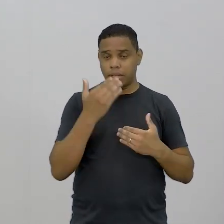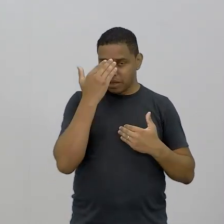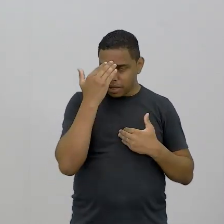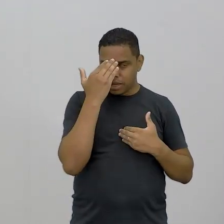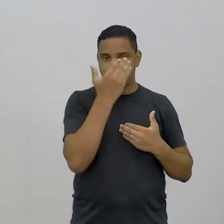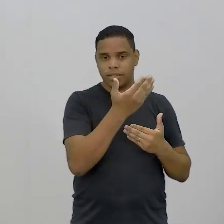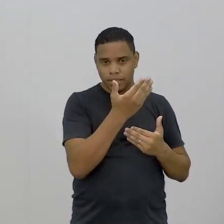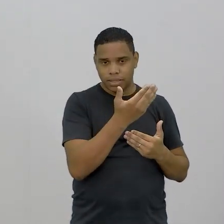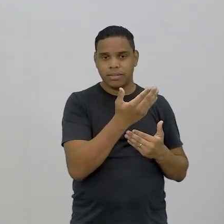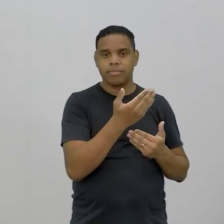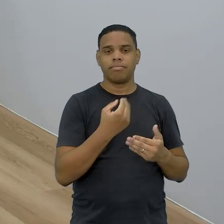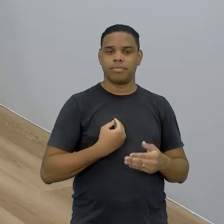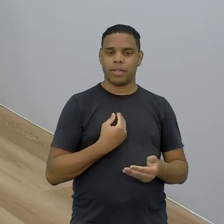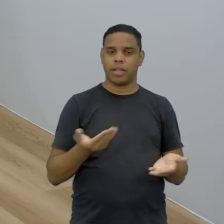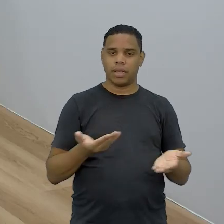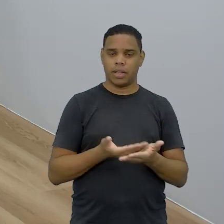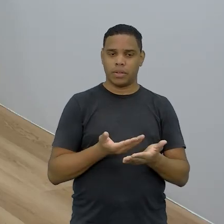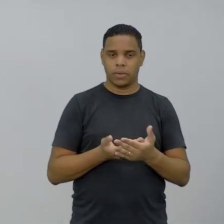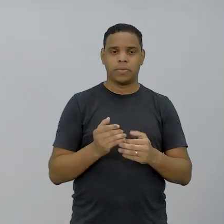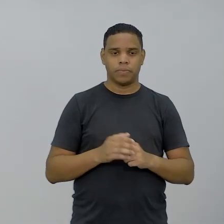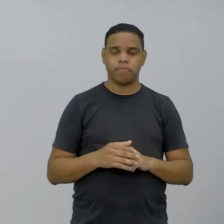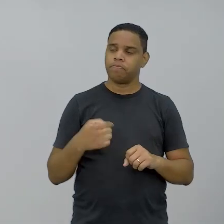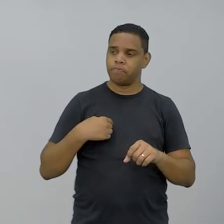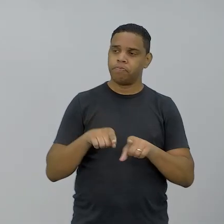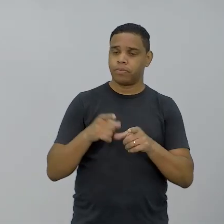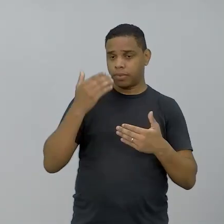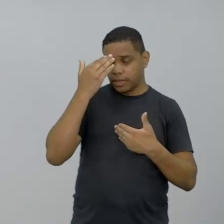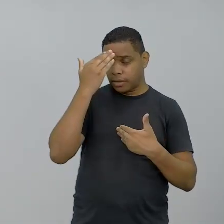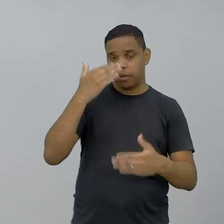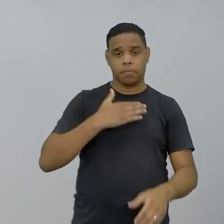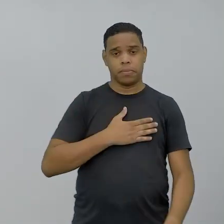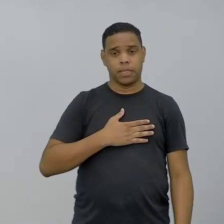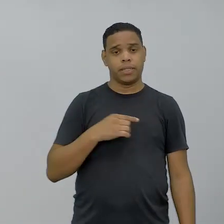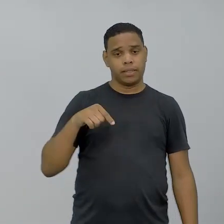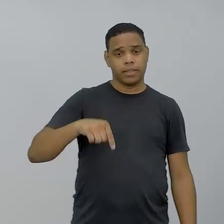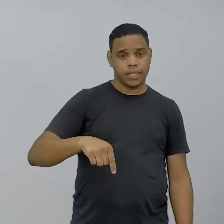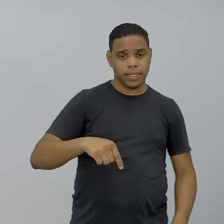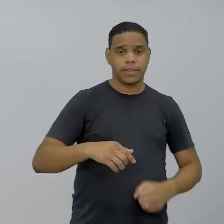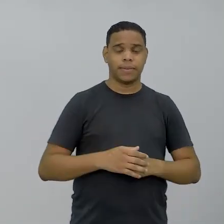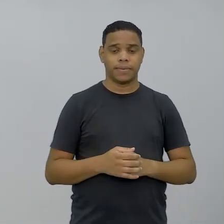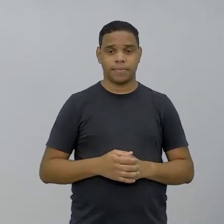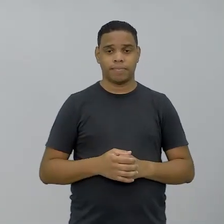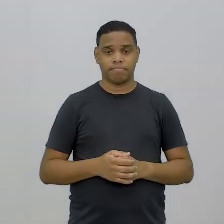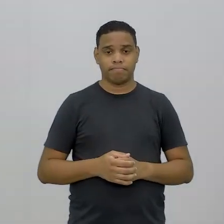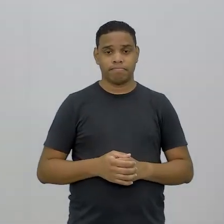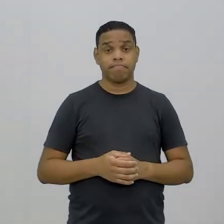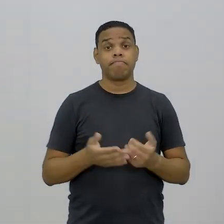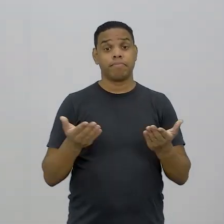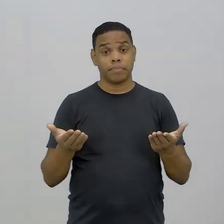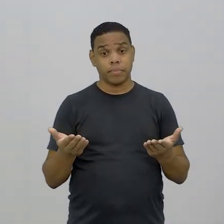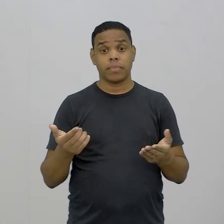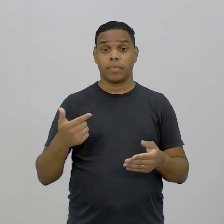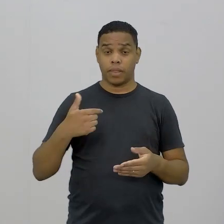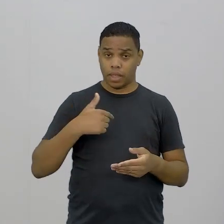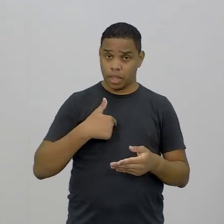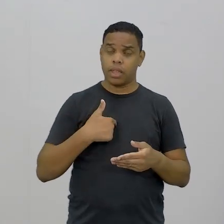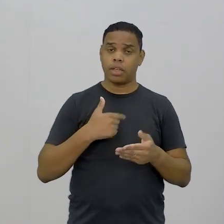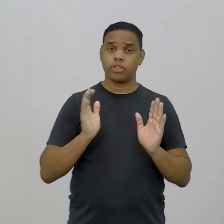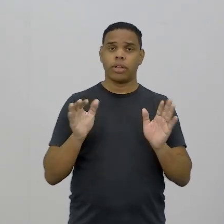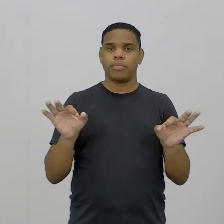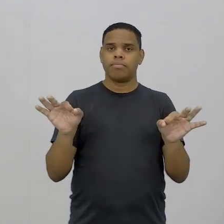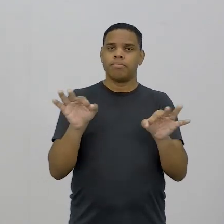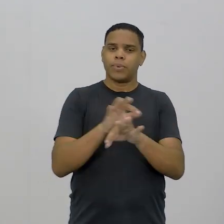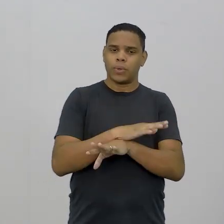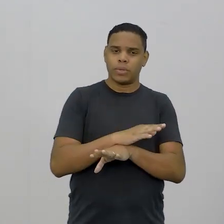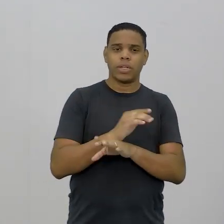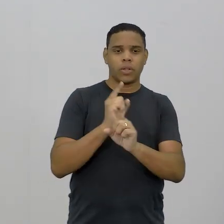Agradeço muito aí a sua presença na nossa aula. Eu que agradeço, foi um prazer, Priscila. Gente, olha só, eu vou me despedindo,